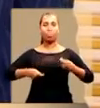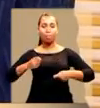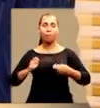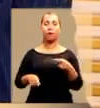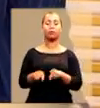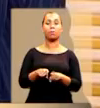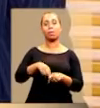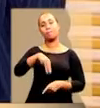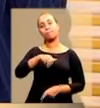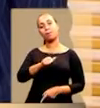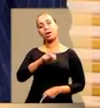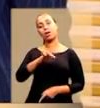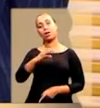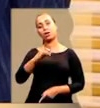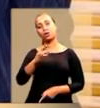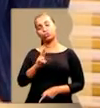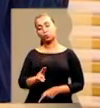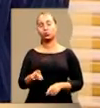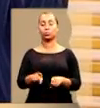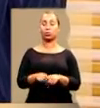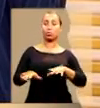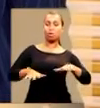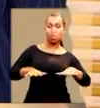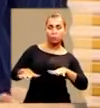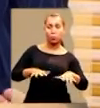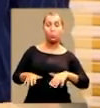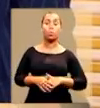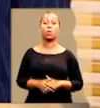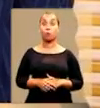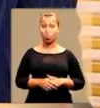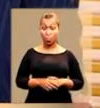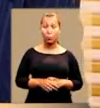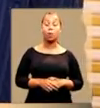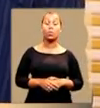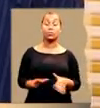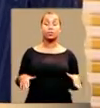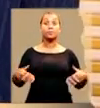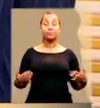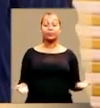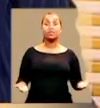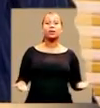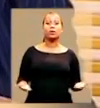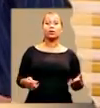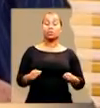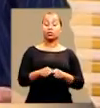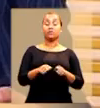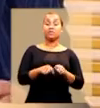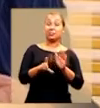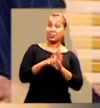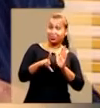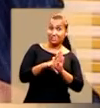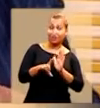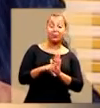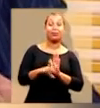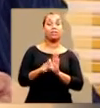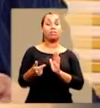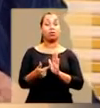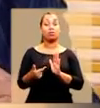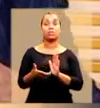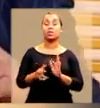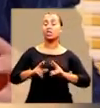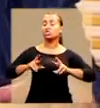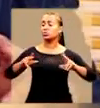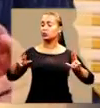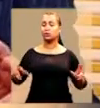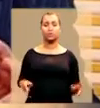temos o maracatu. Nós temos o hip hop. Então, o hip hop está entrando nos editais. Querendo fazer esses editais,